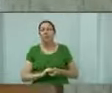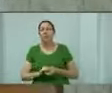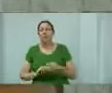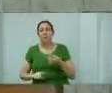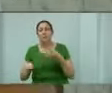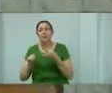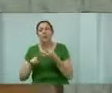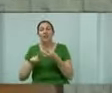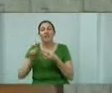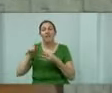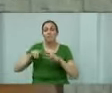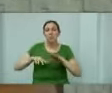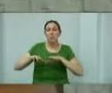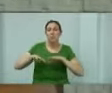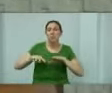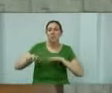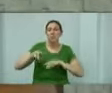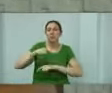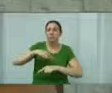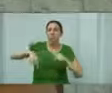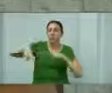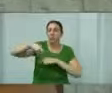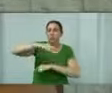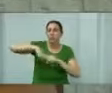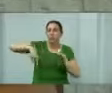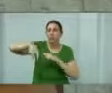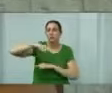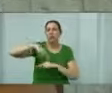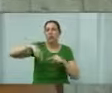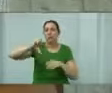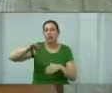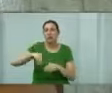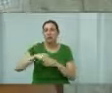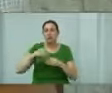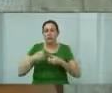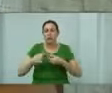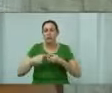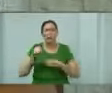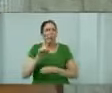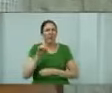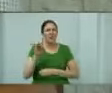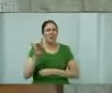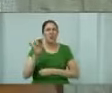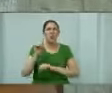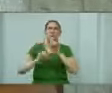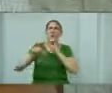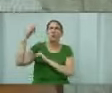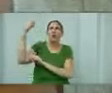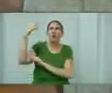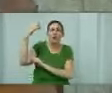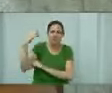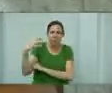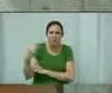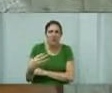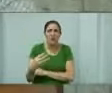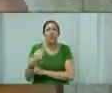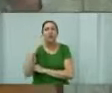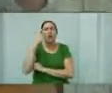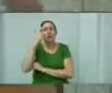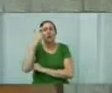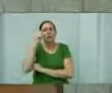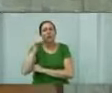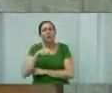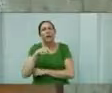mobilidade urbana. Tá? Mobilidade urbana não é só nós trocar os semáforos por semáforos inteligentes. É achar novos caminhos,